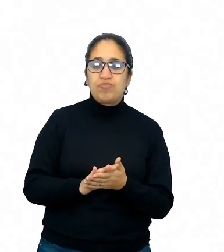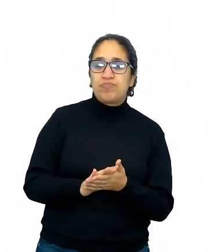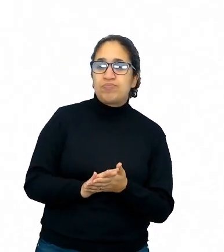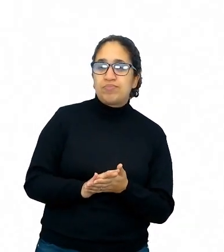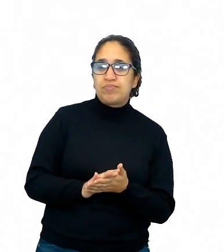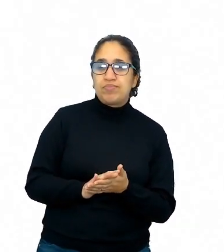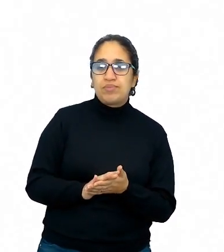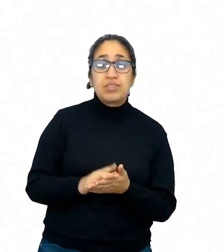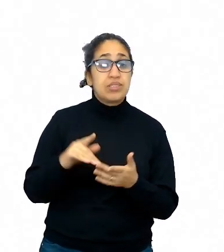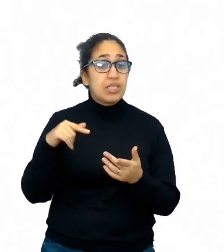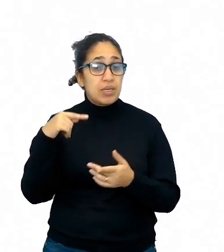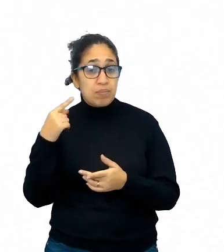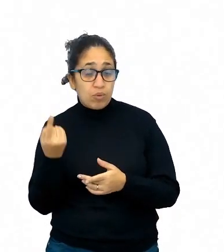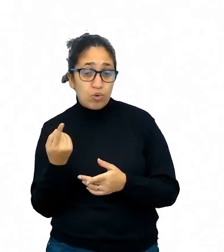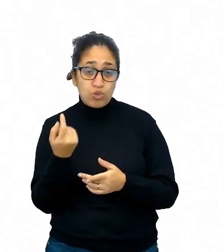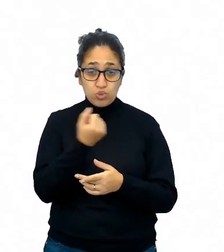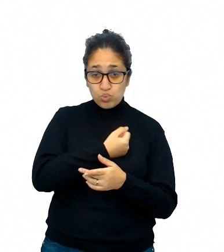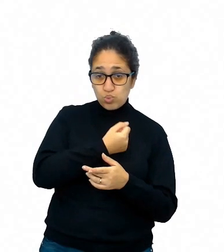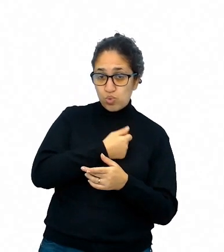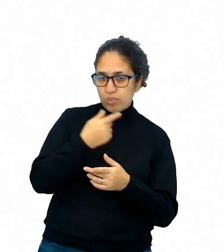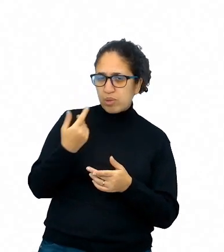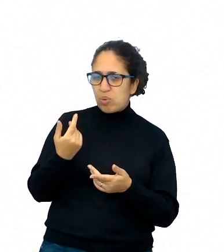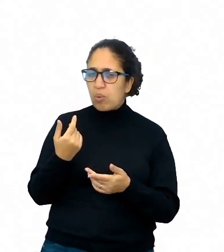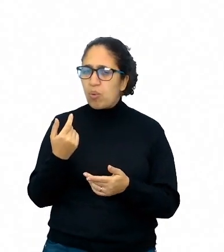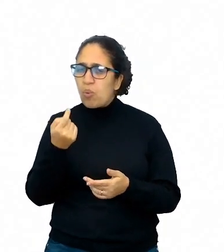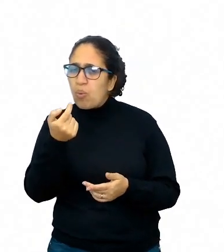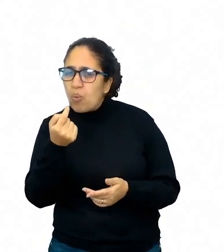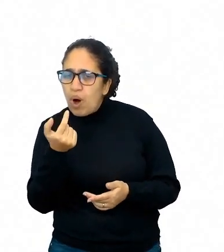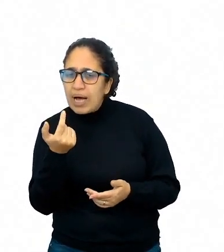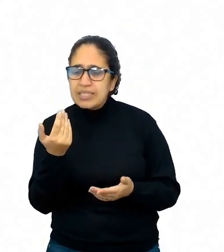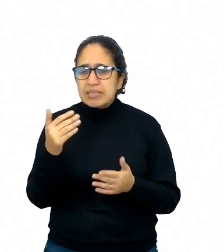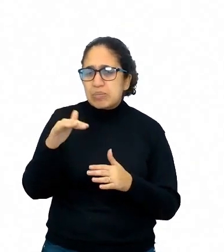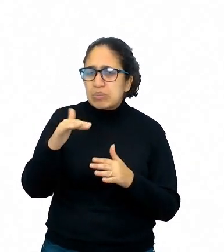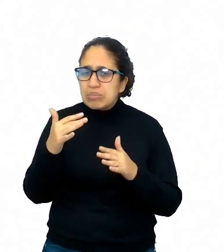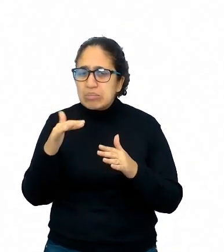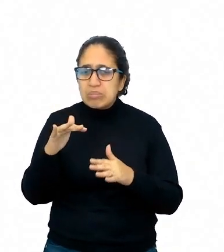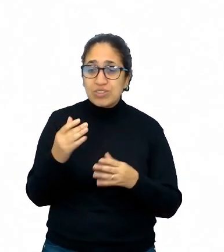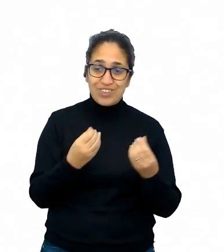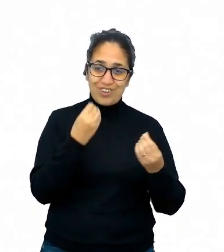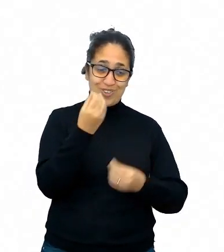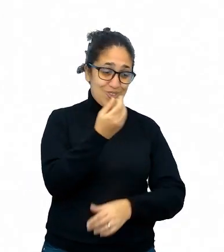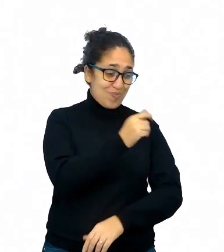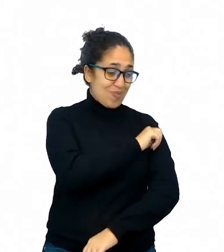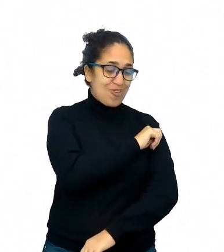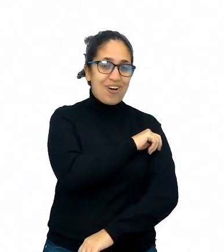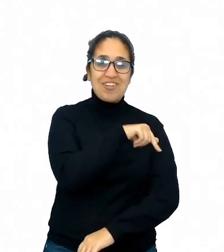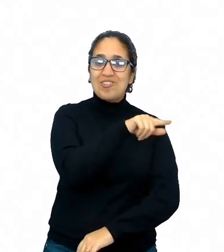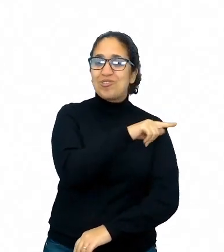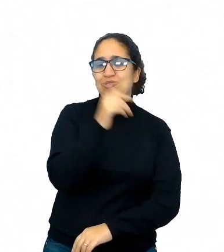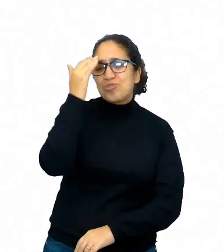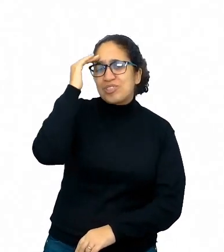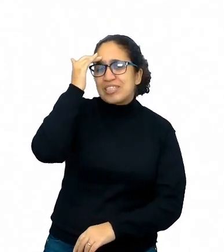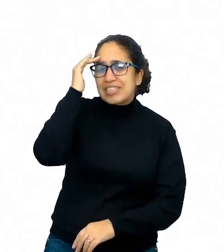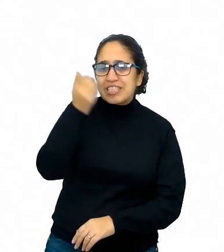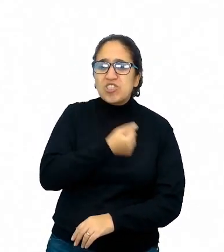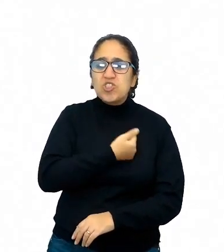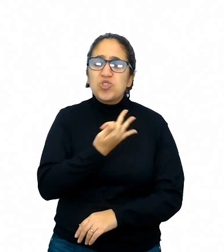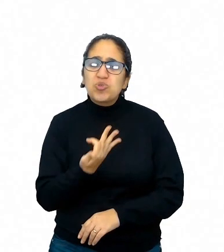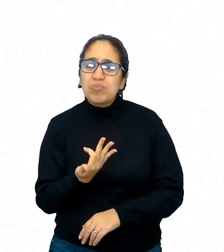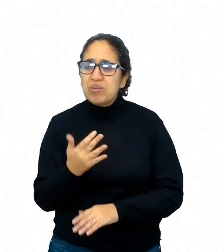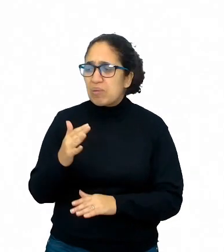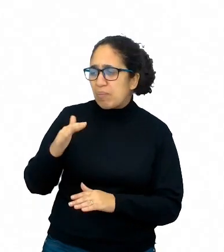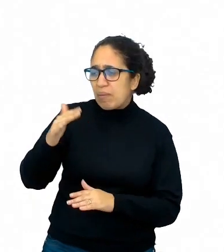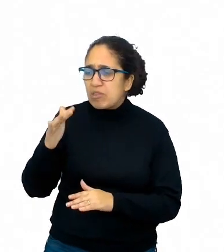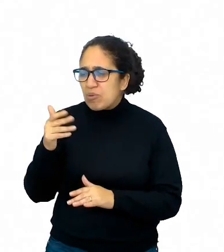escrita mental e com números aproximados, né? Como que o estudante entende esses números aproximados, né? E o